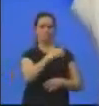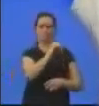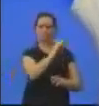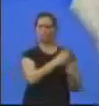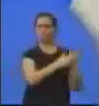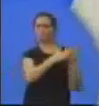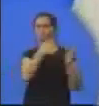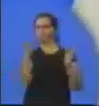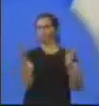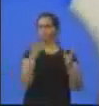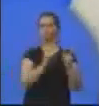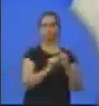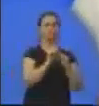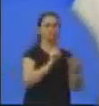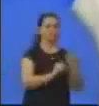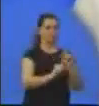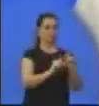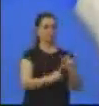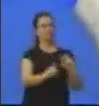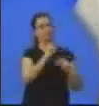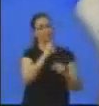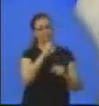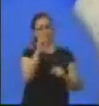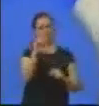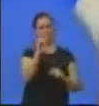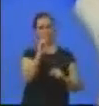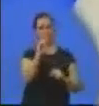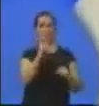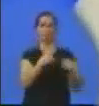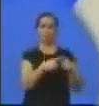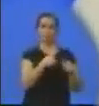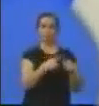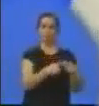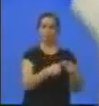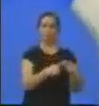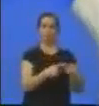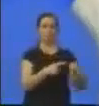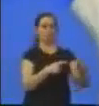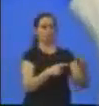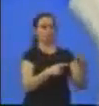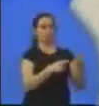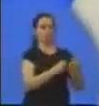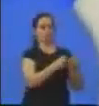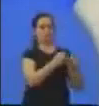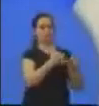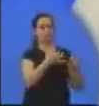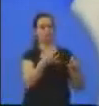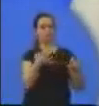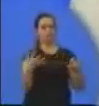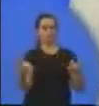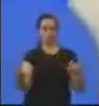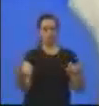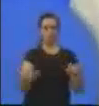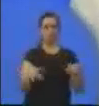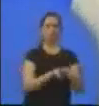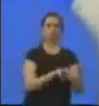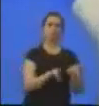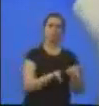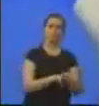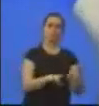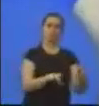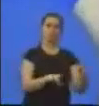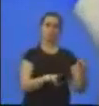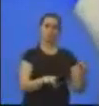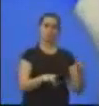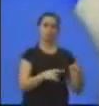indo? Está indo para onde? Está indo para zero. Tanto para x indo para mais infinito, quanto para